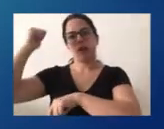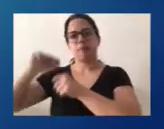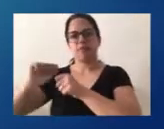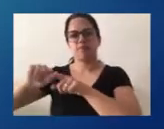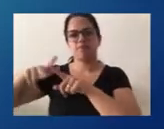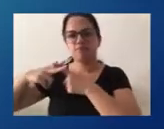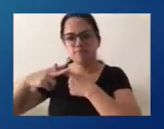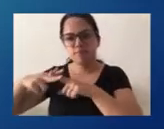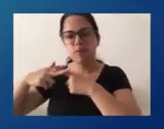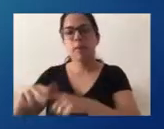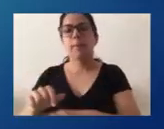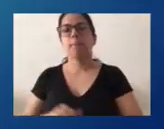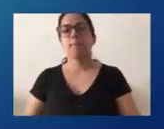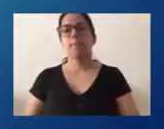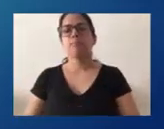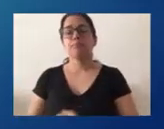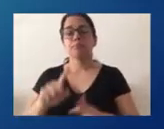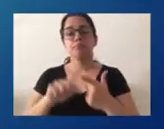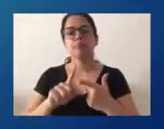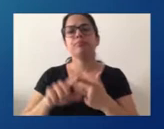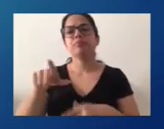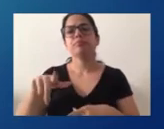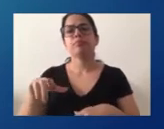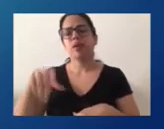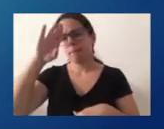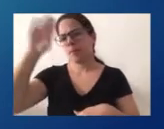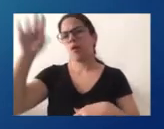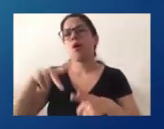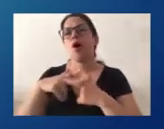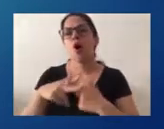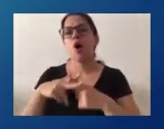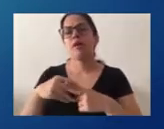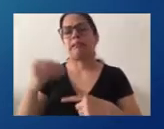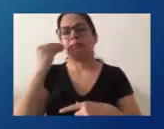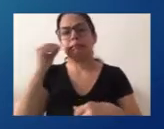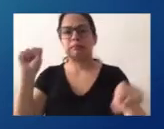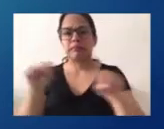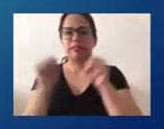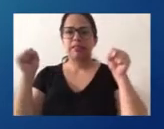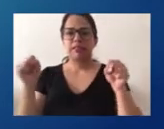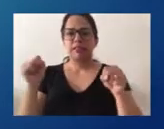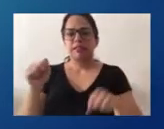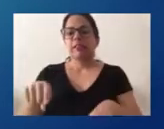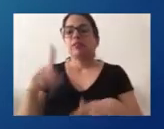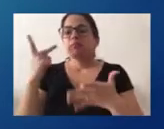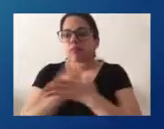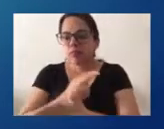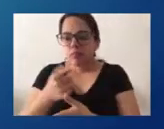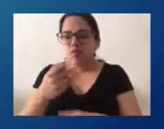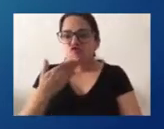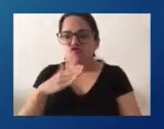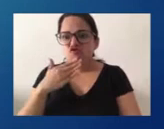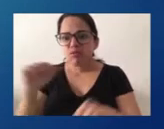de procedimento. E o que é mais comum, né, é a manutenção corretiva. Então, o que fazer